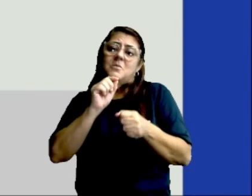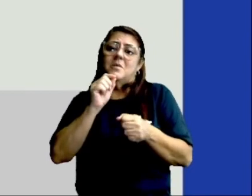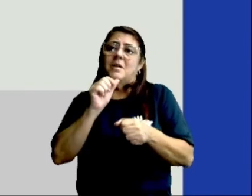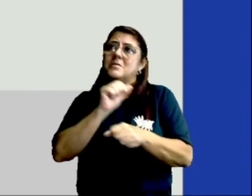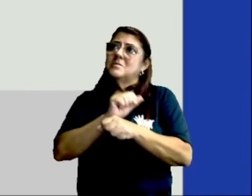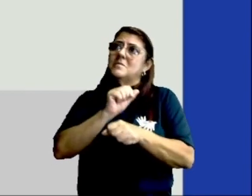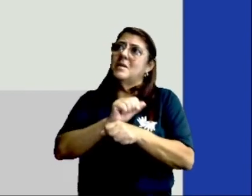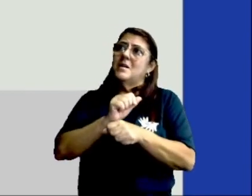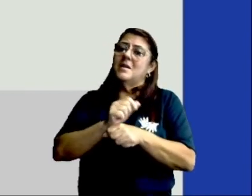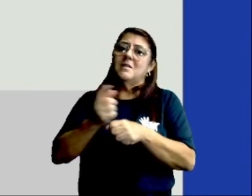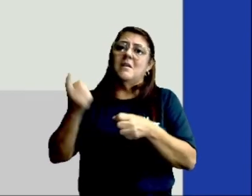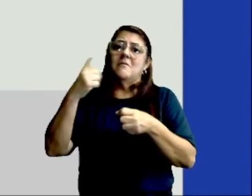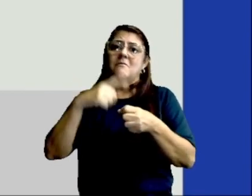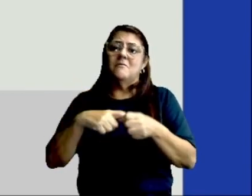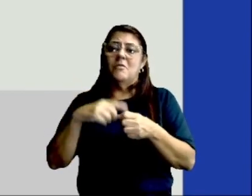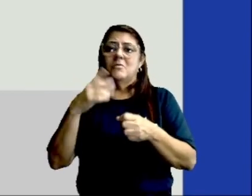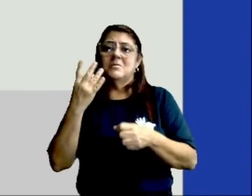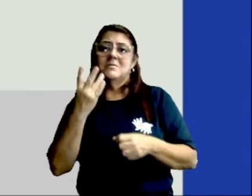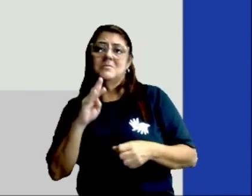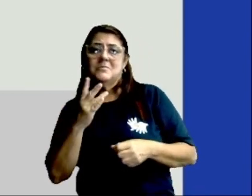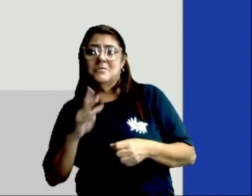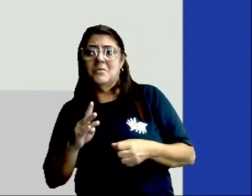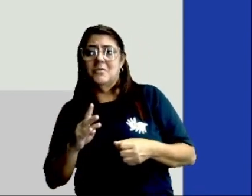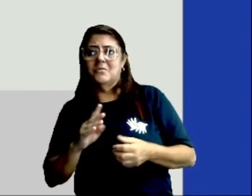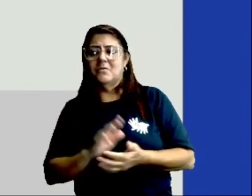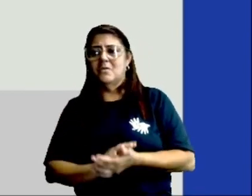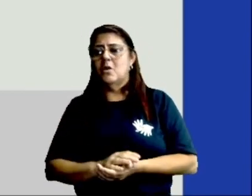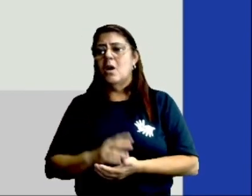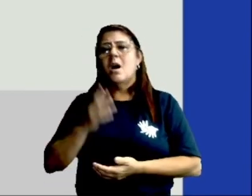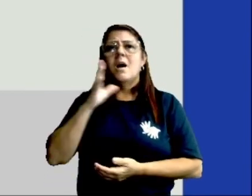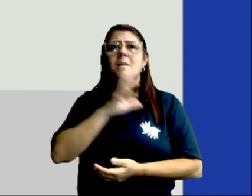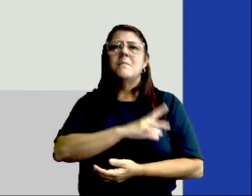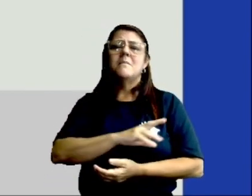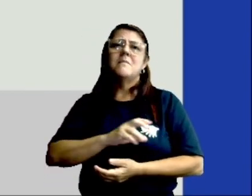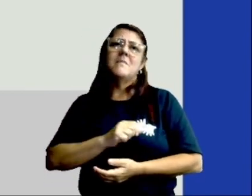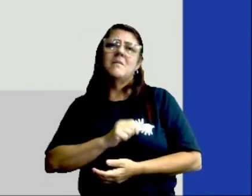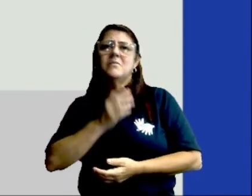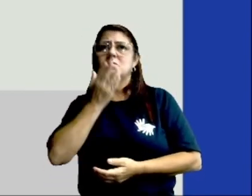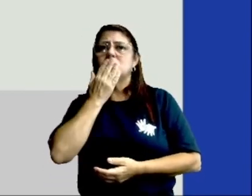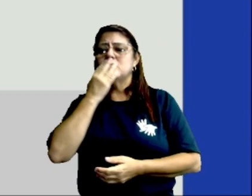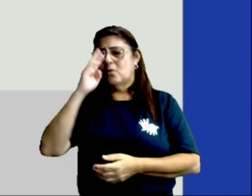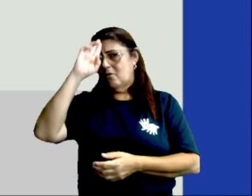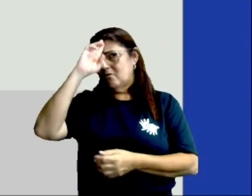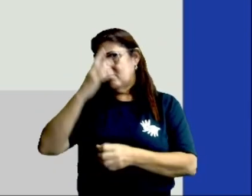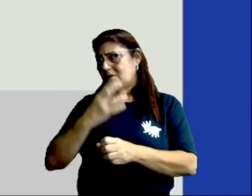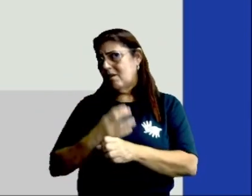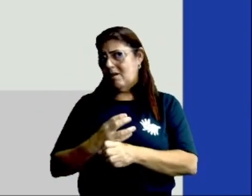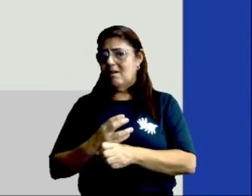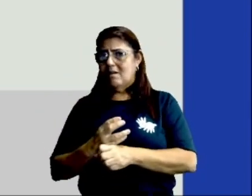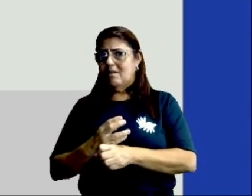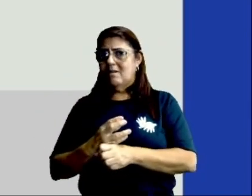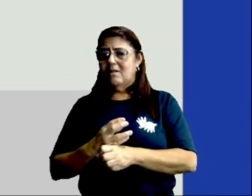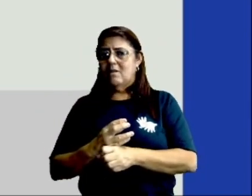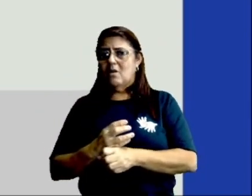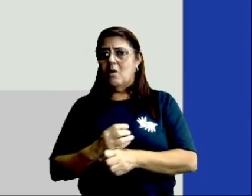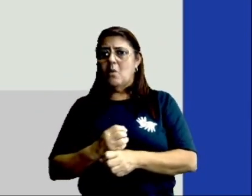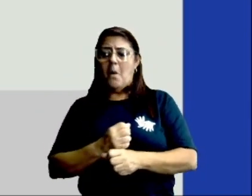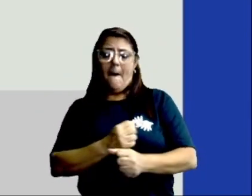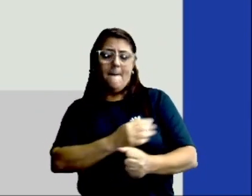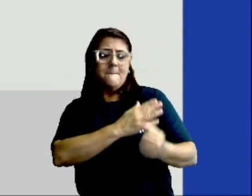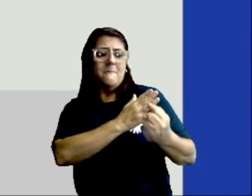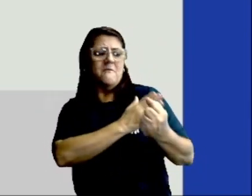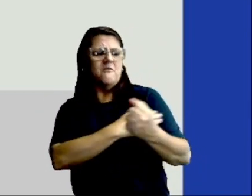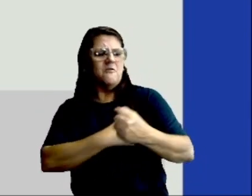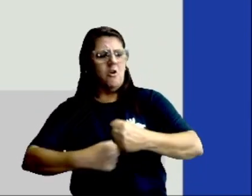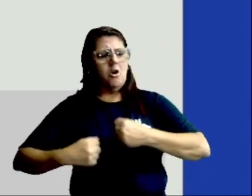trecho, a linda e meiga Potira amava o jovem valente chefe da tribo, o guerreiro Itajibá, o braço de pedra.